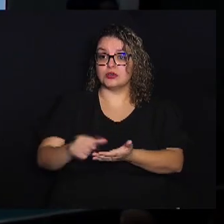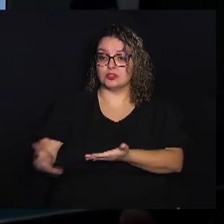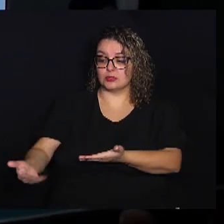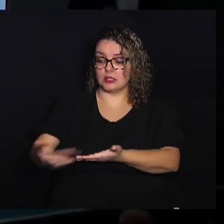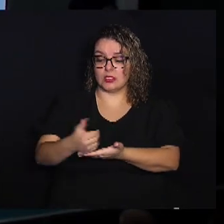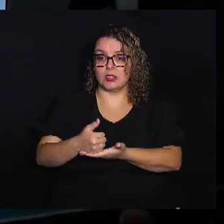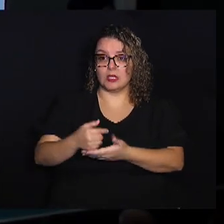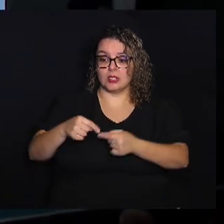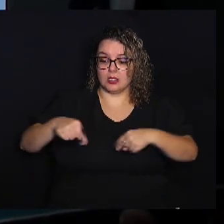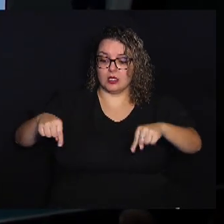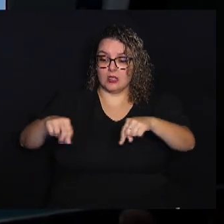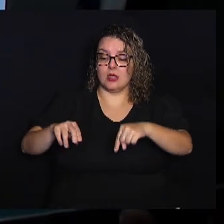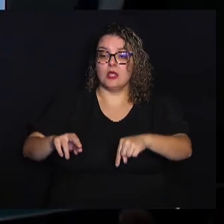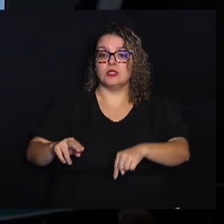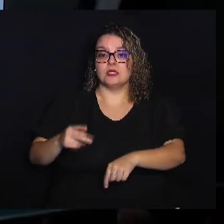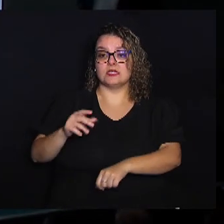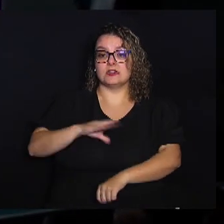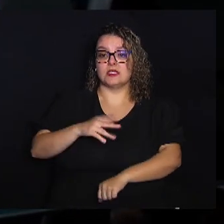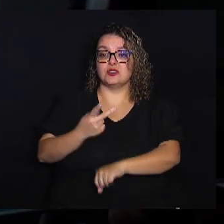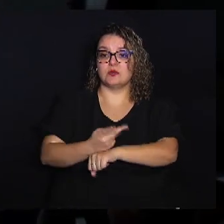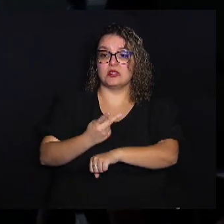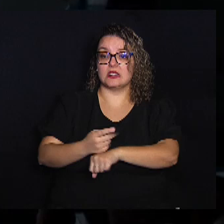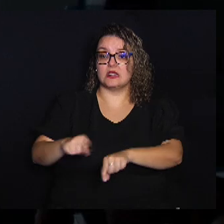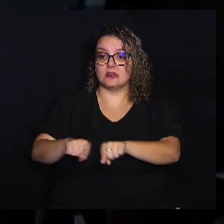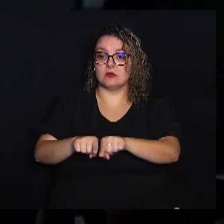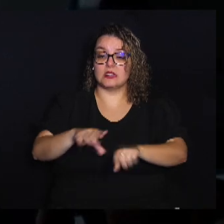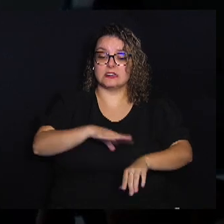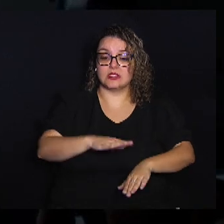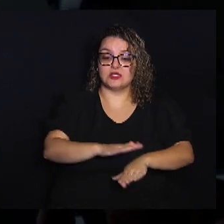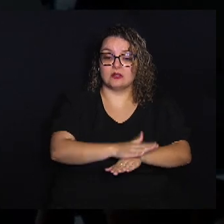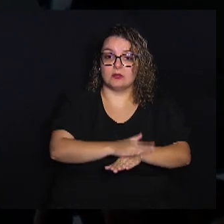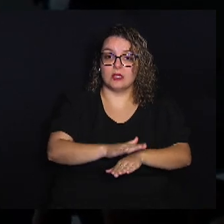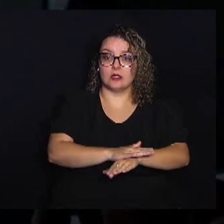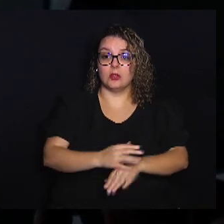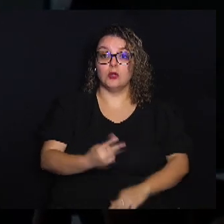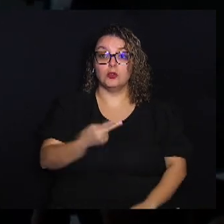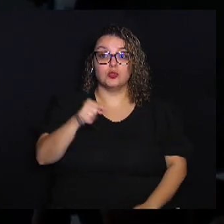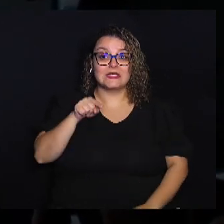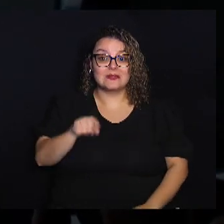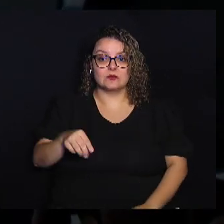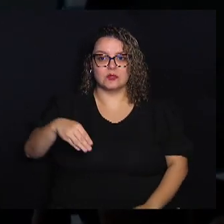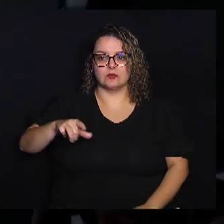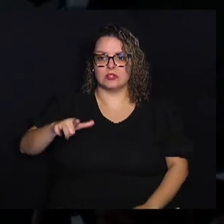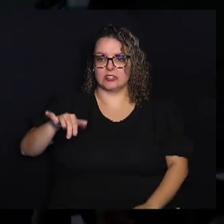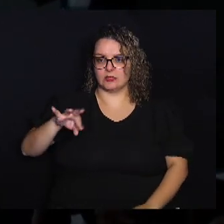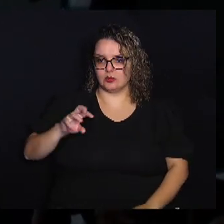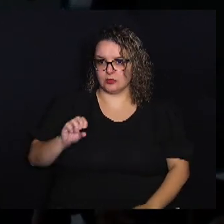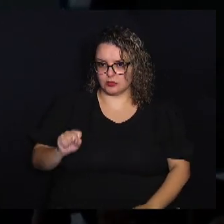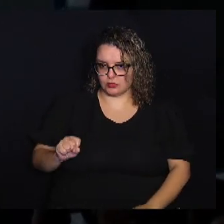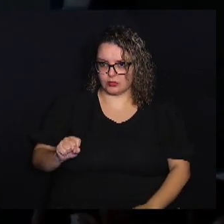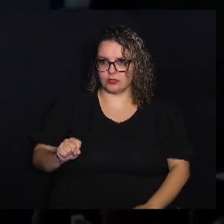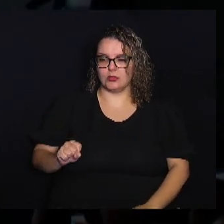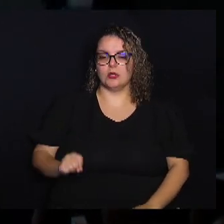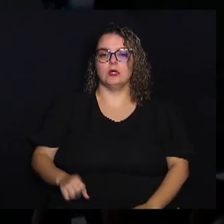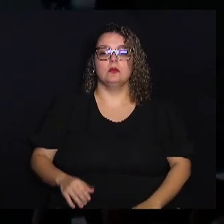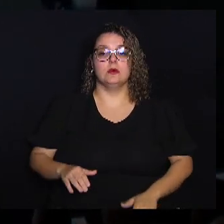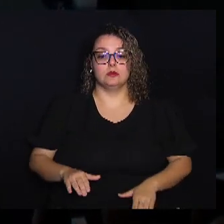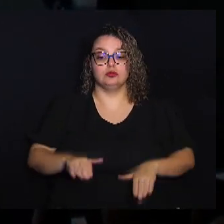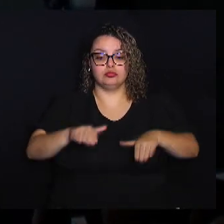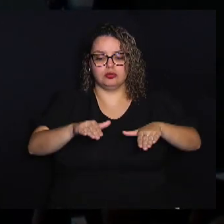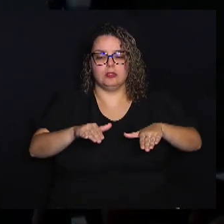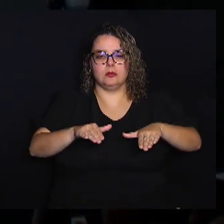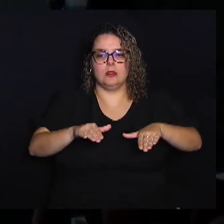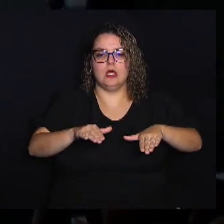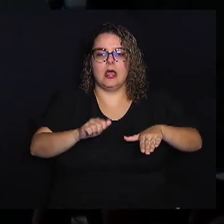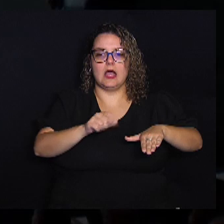represas de Pedreira e Amparo, com capacidade de retirar 2.000 litros de água por segundo, estação elevatória,